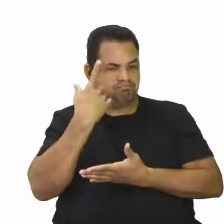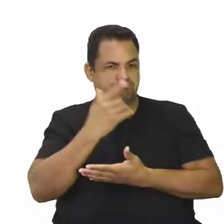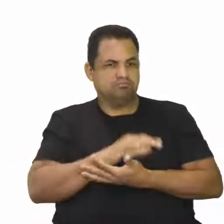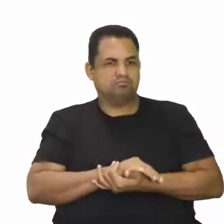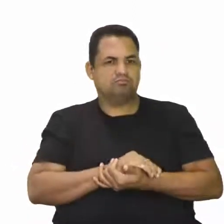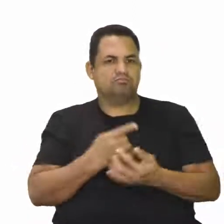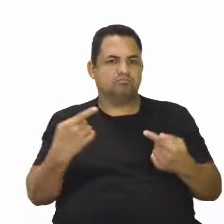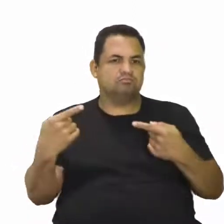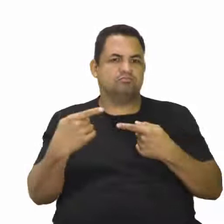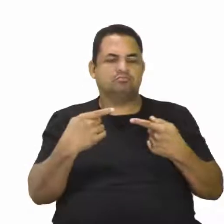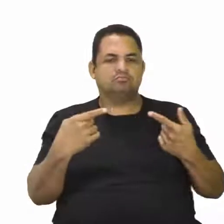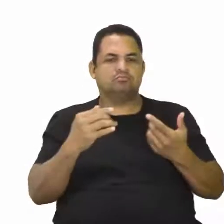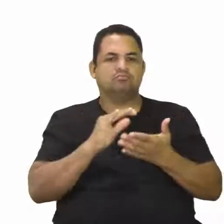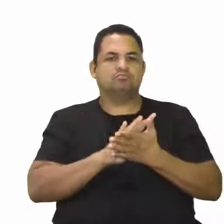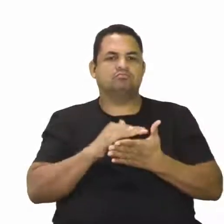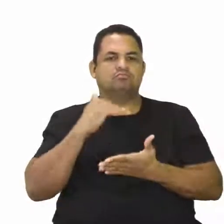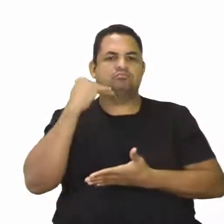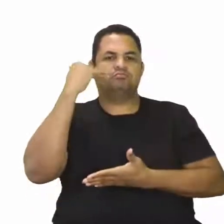está relacionado ao